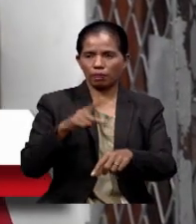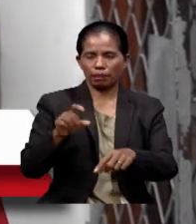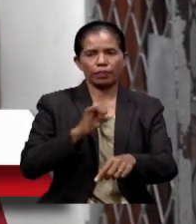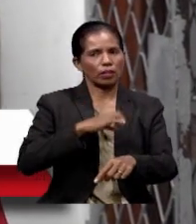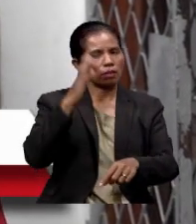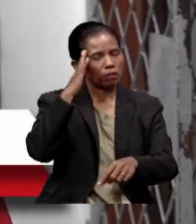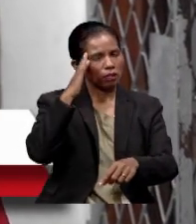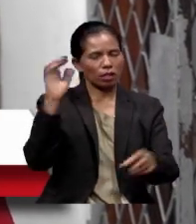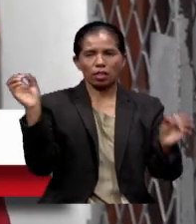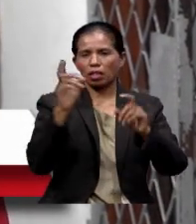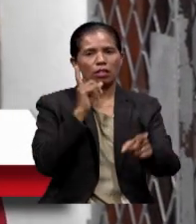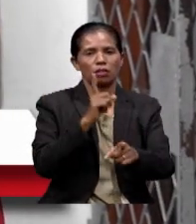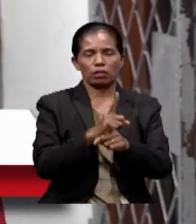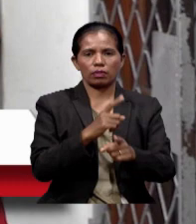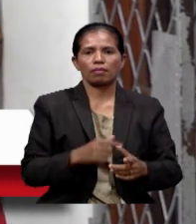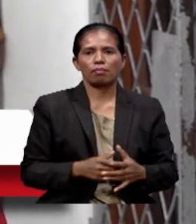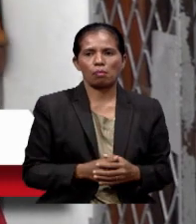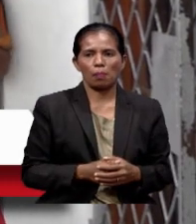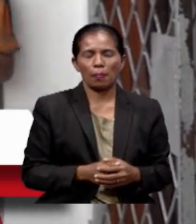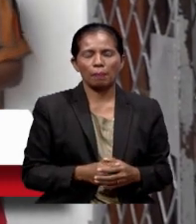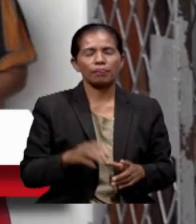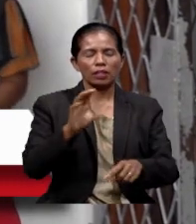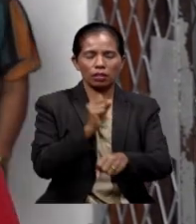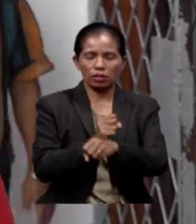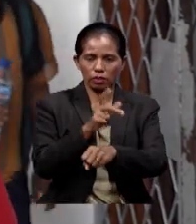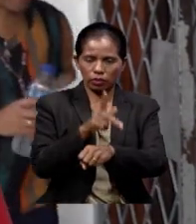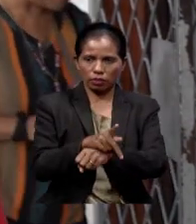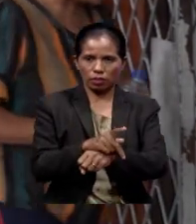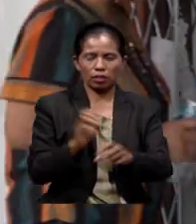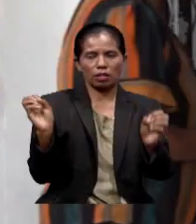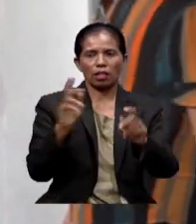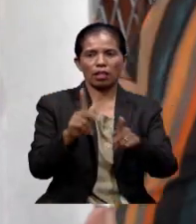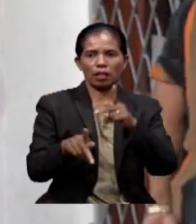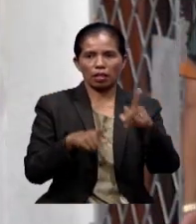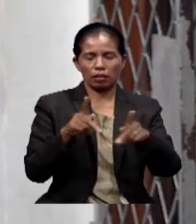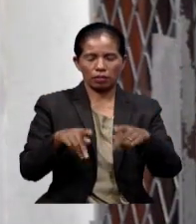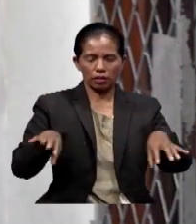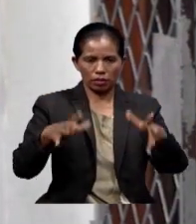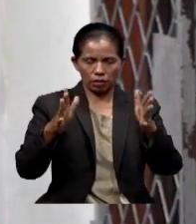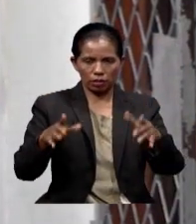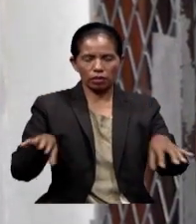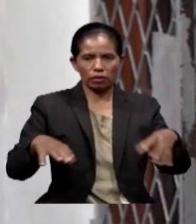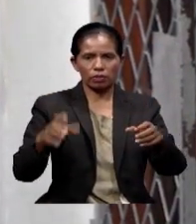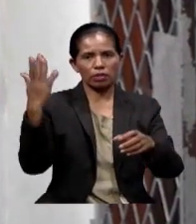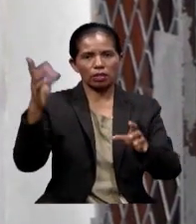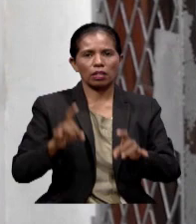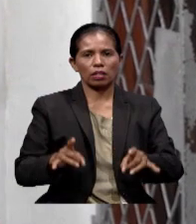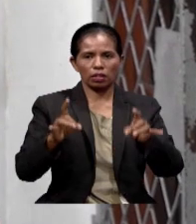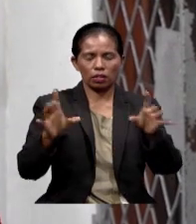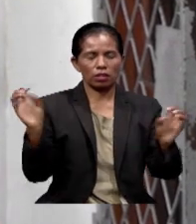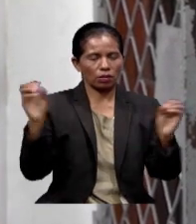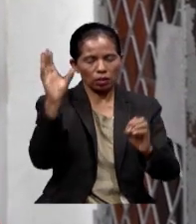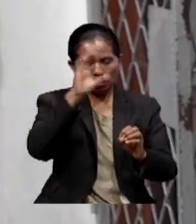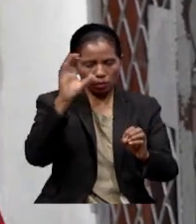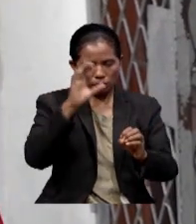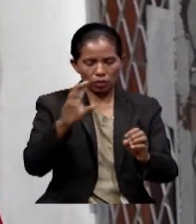idene la los. Frase nebe ke la los. Se fope nunca mais aruka ema tim da trabalhador tim romba serviço ya Australia, la os atbuka votos la idene